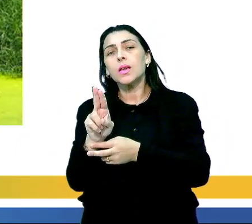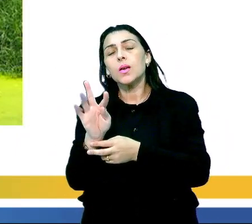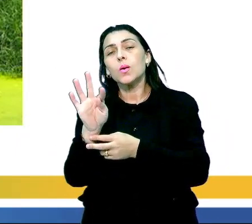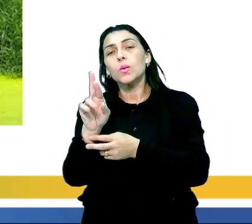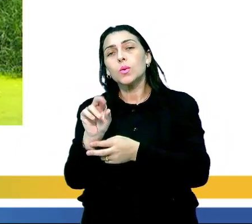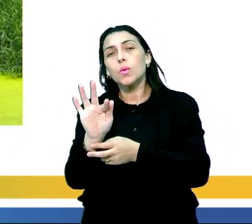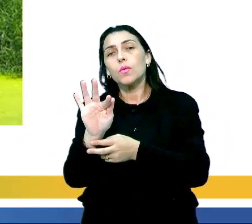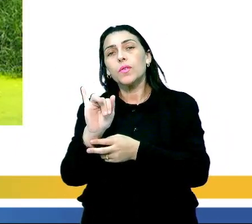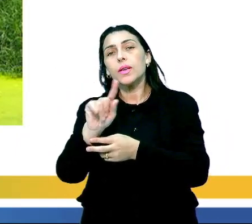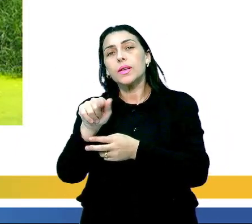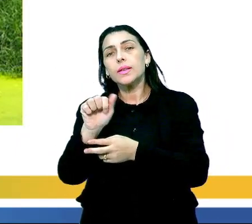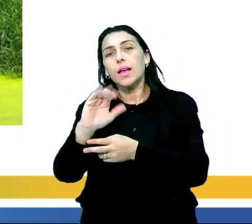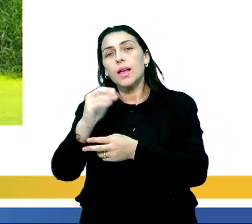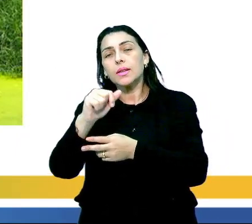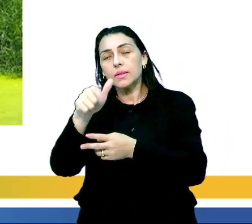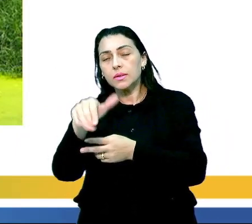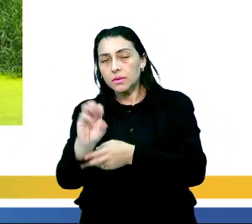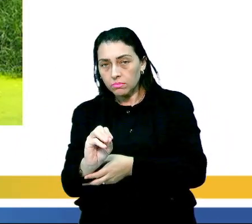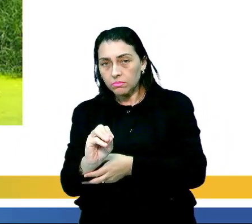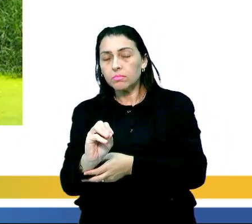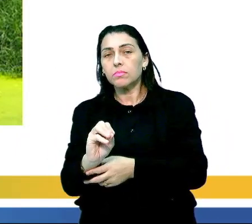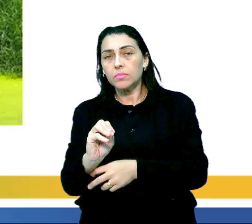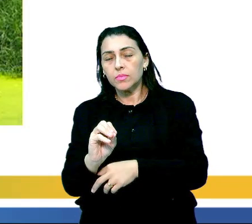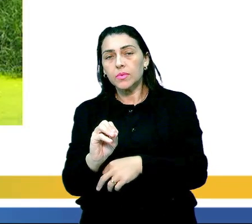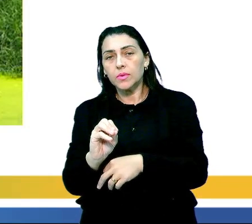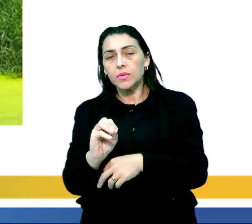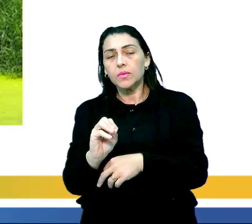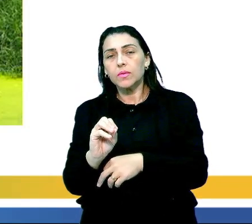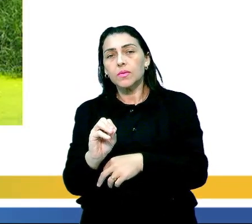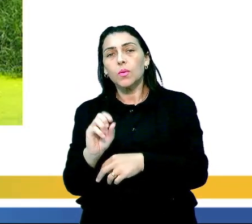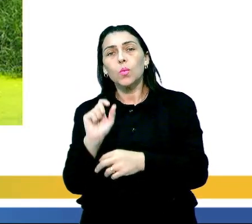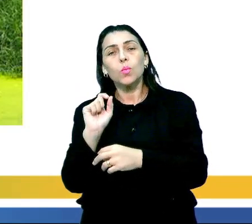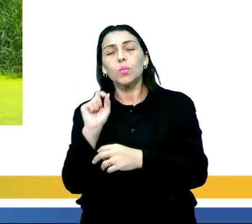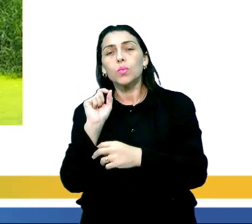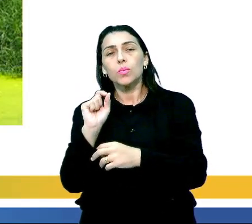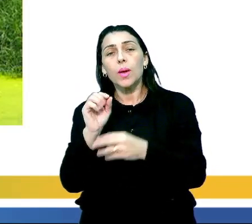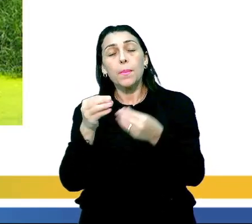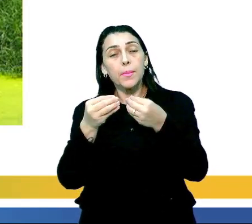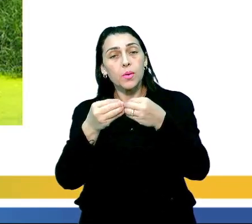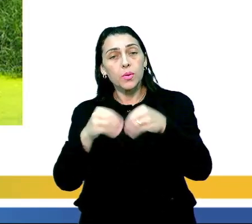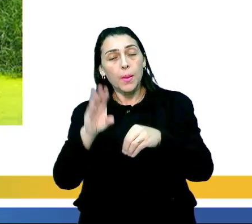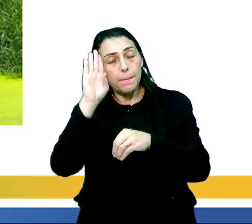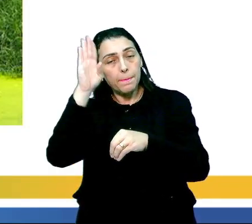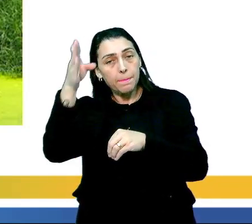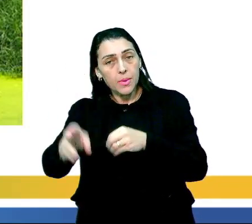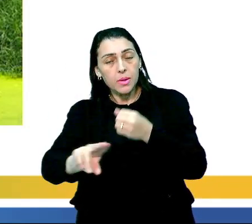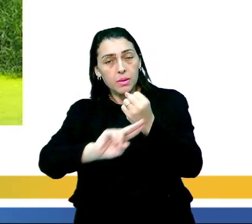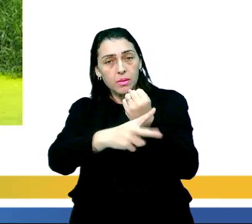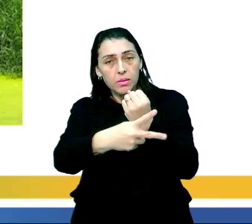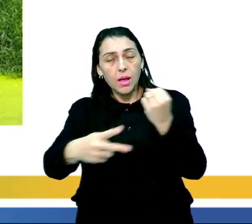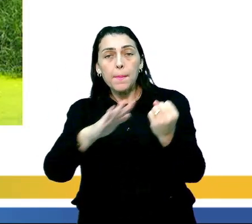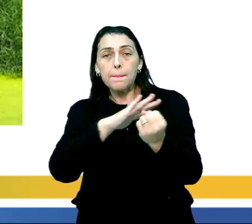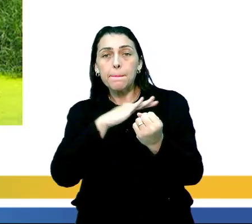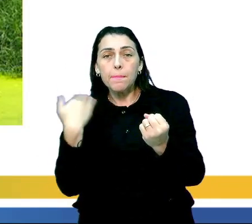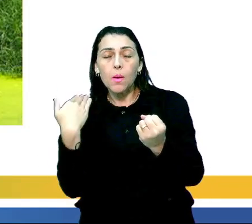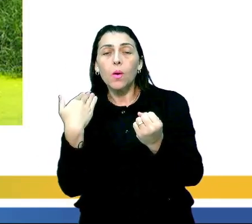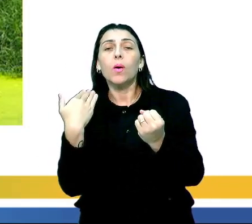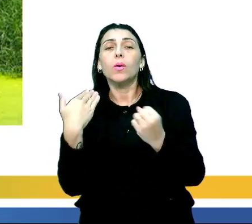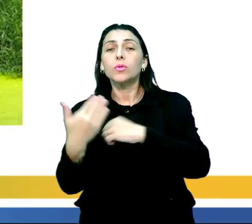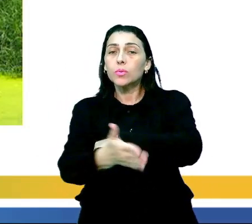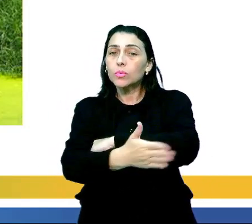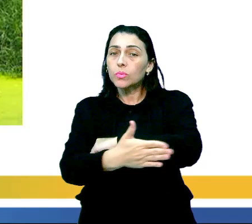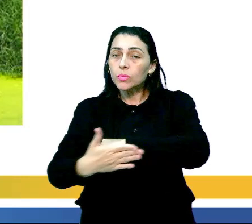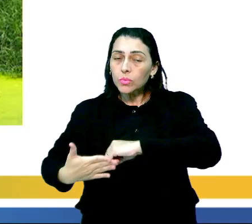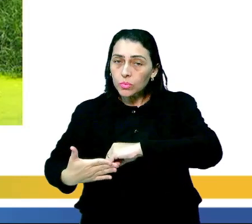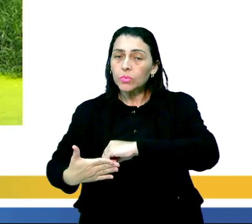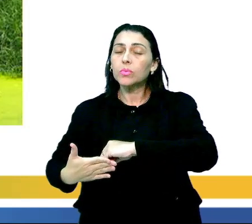eutrofização, tá? Como eu falei, ele vai ocasionar, como eu disse, como principal consequência, a morte de